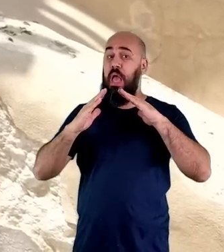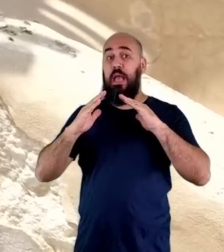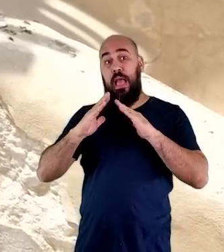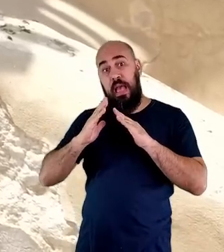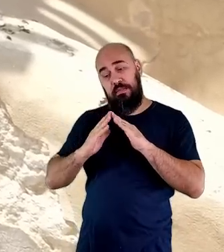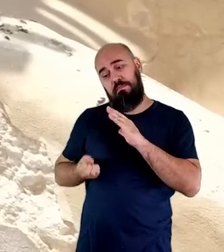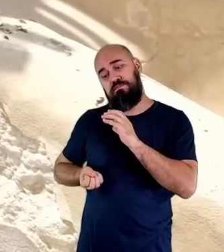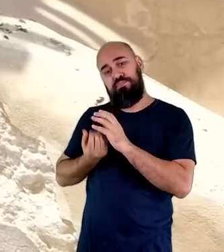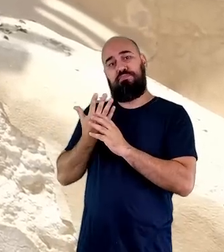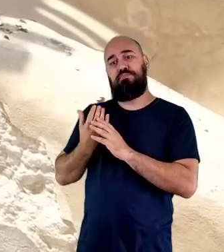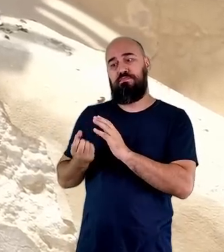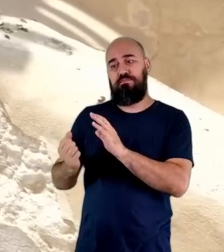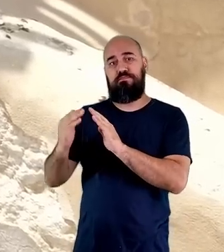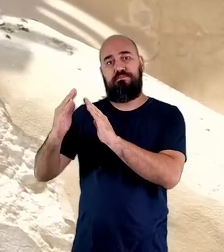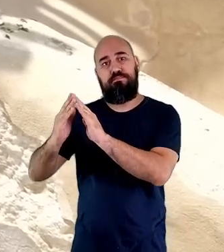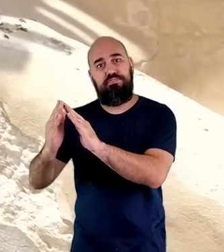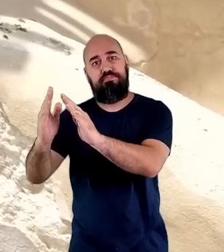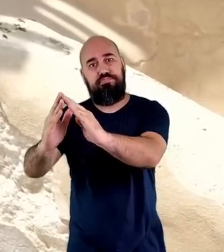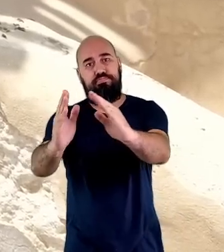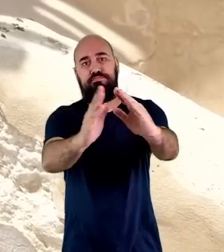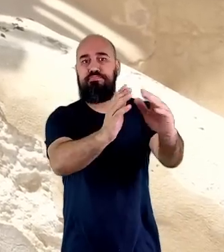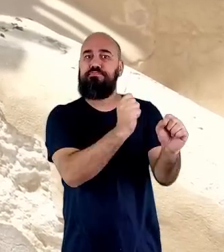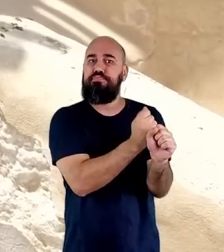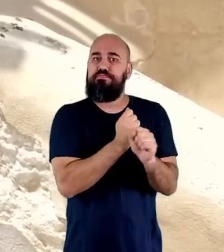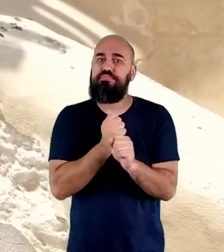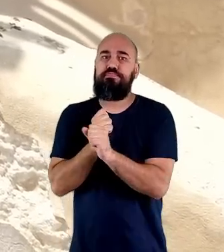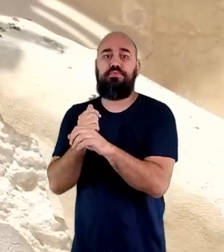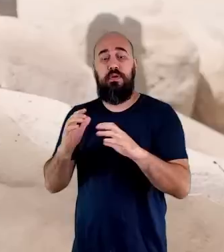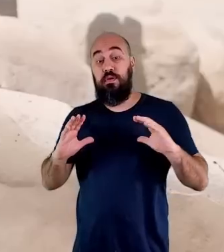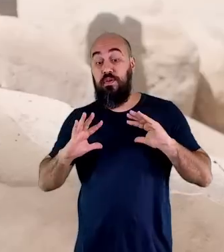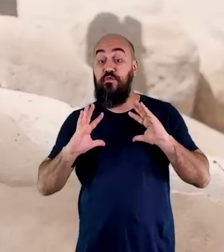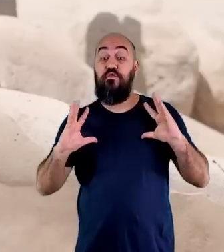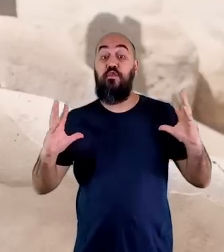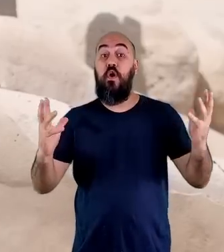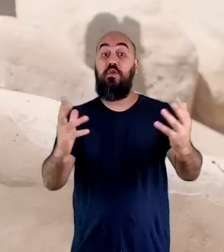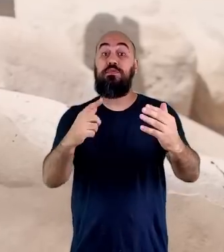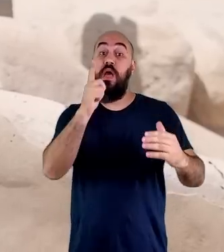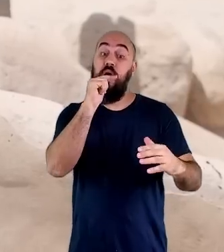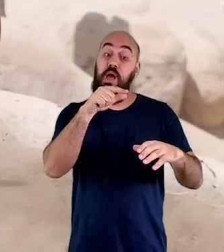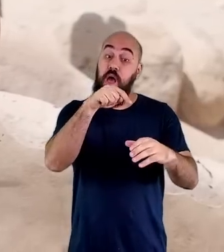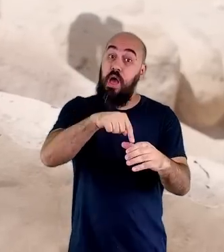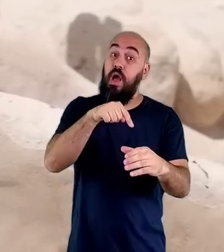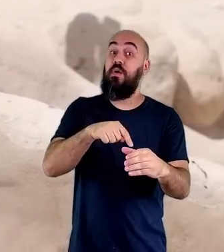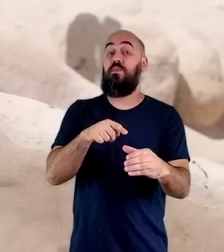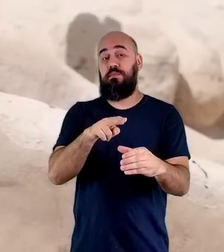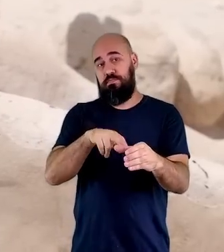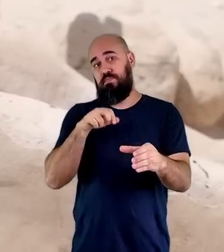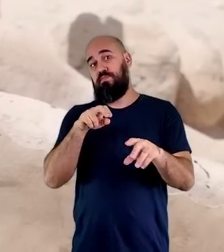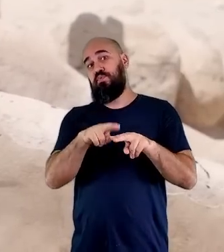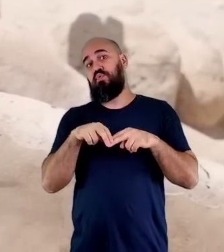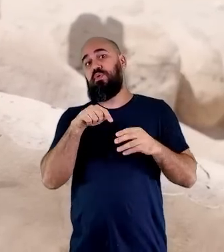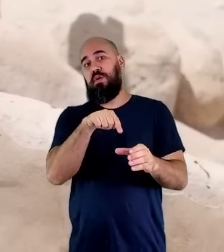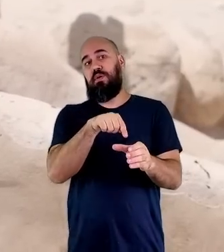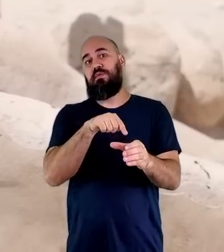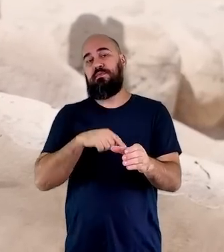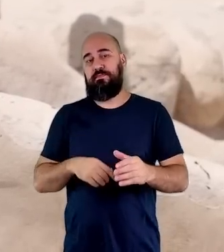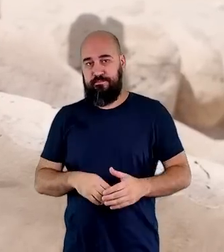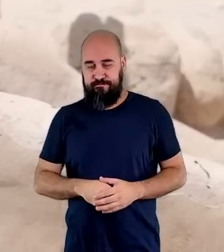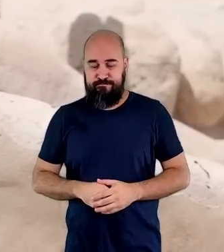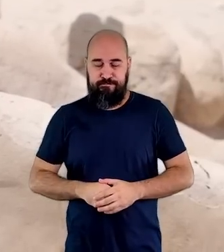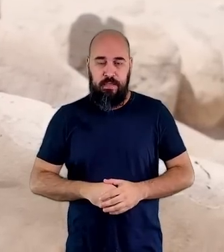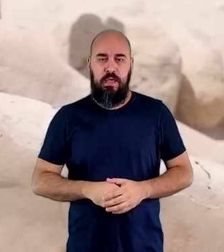cidade acabava florescendo, como foi o caso de Beersheba. Agora eu vou mostrar para você um pouquinho como é que funcionava